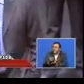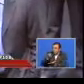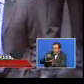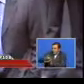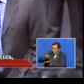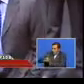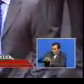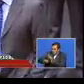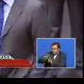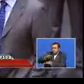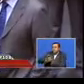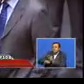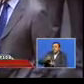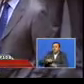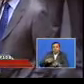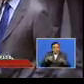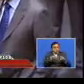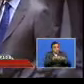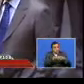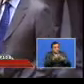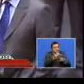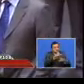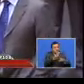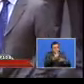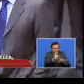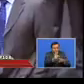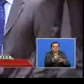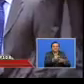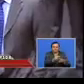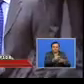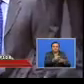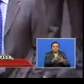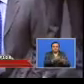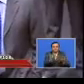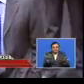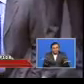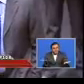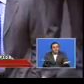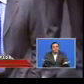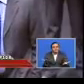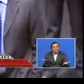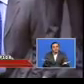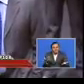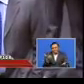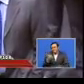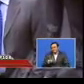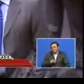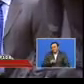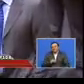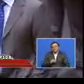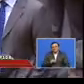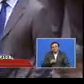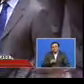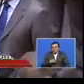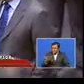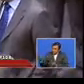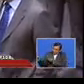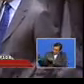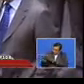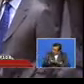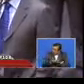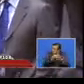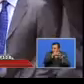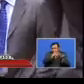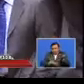financiados por petistas. Então, é lamentável trazer esse